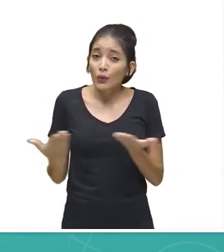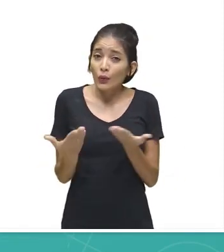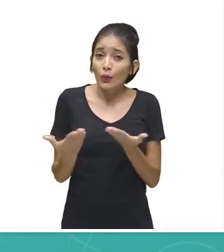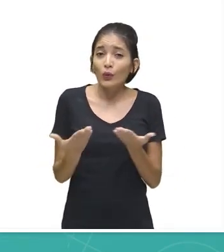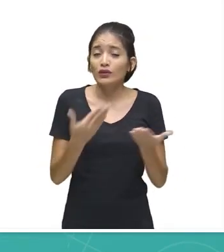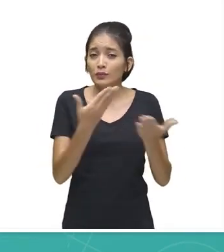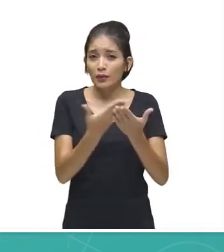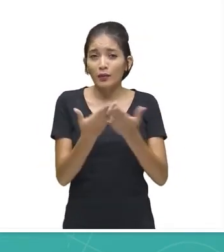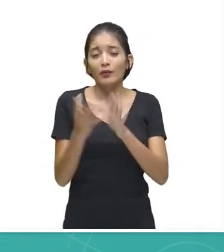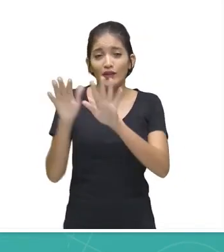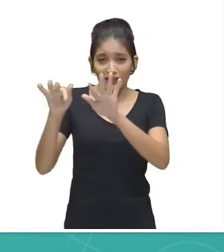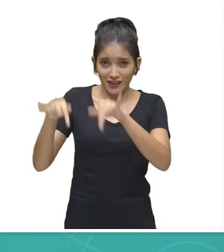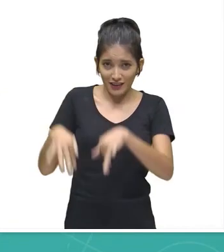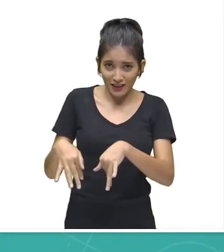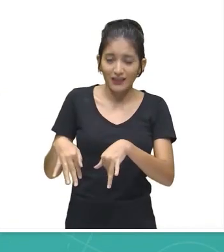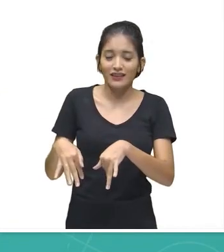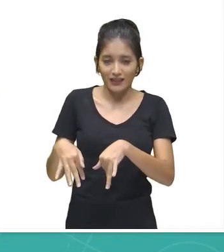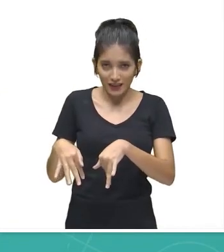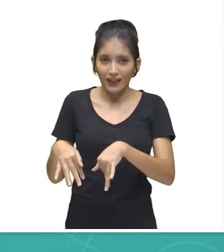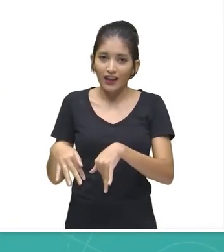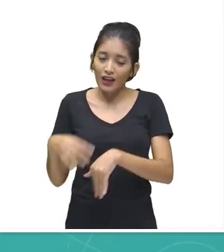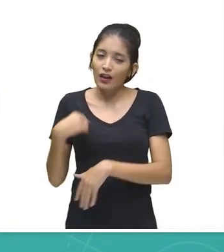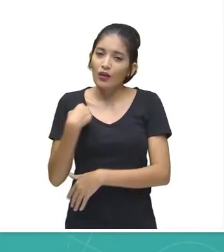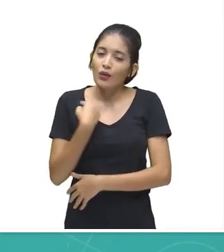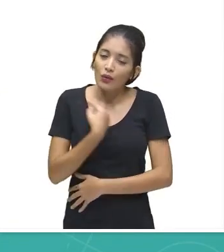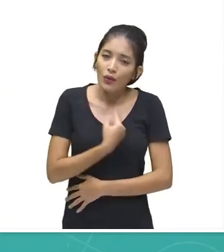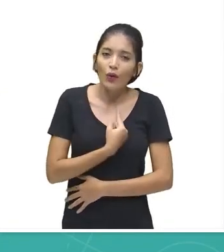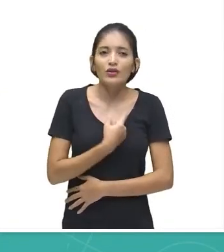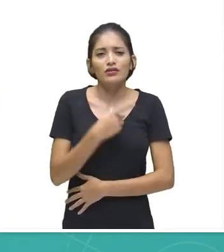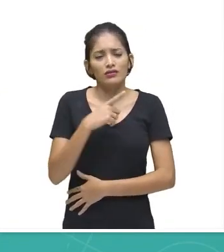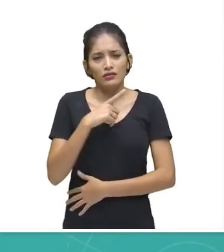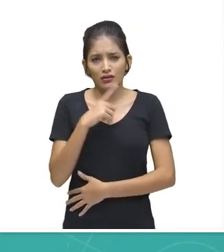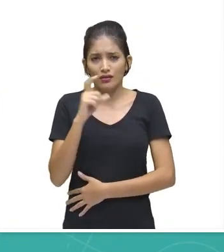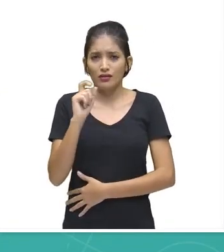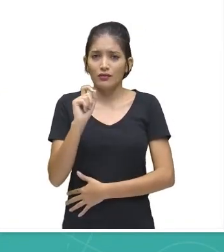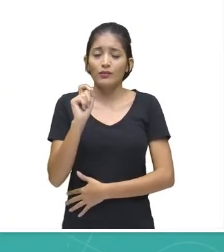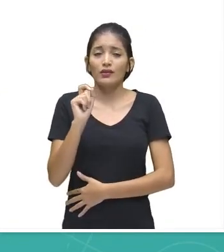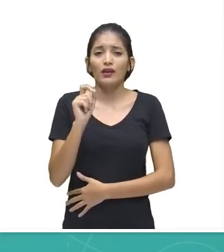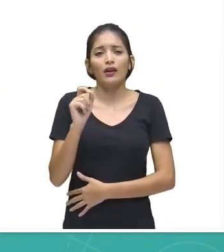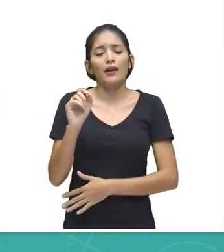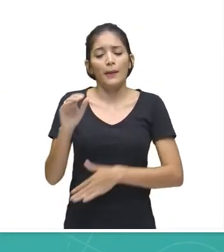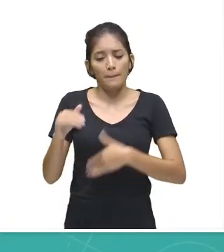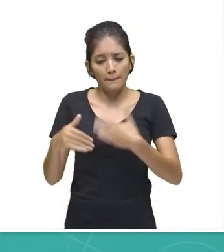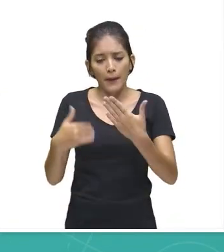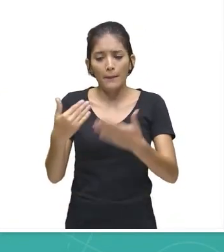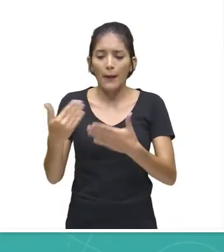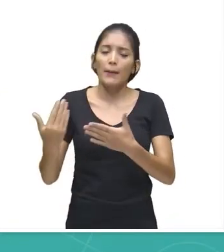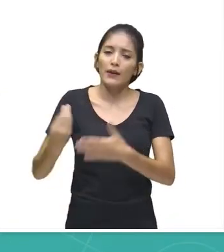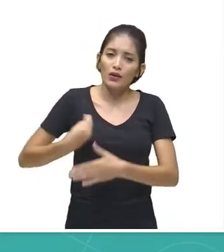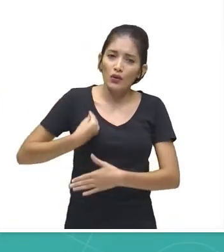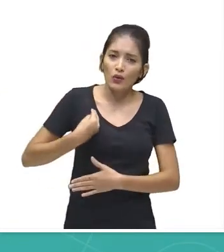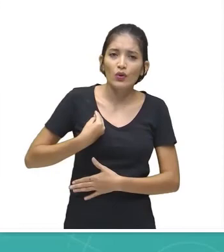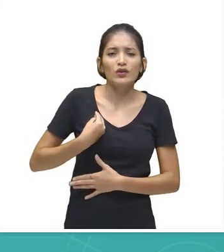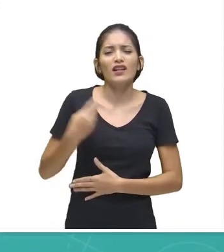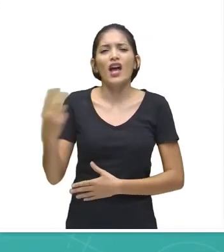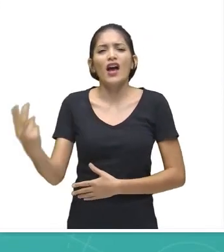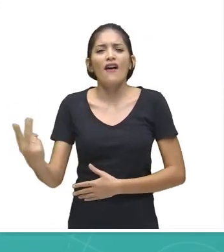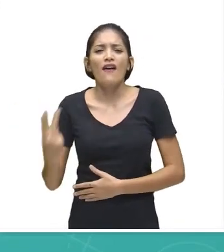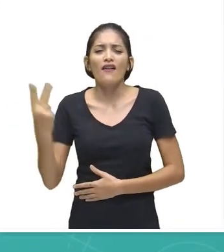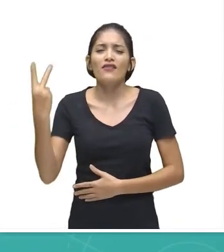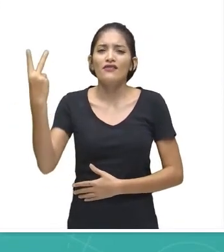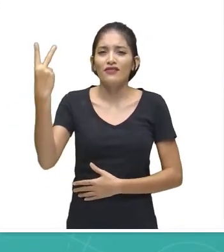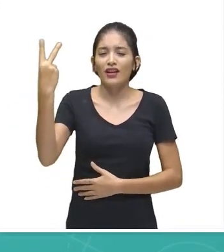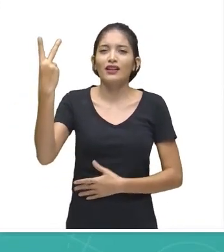aula está terminando, que hoje nós tenhamos vamos levar para a nossa casa muitos valores